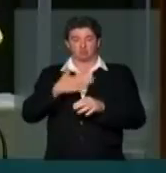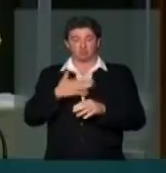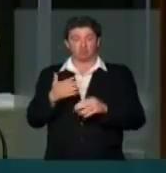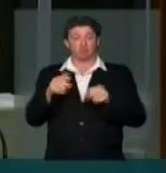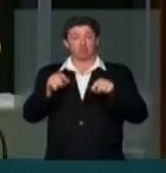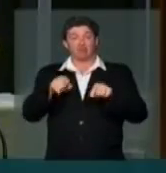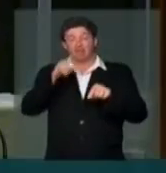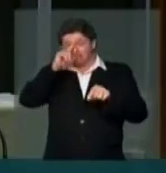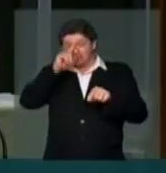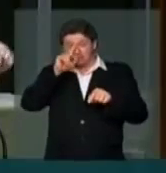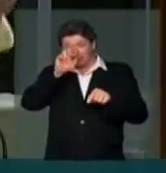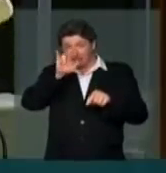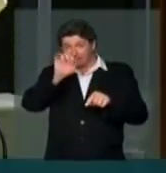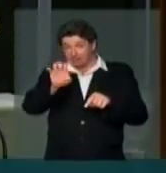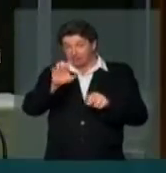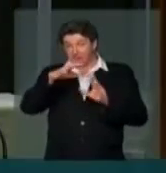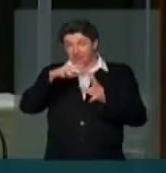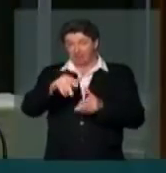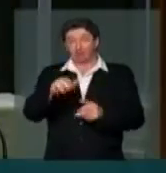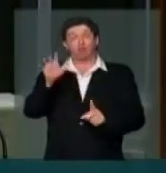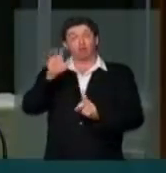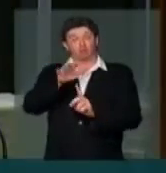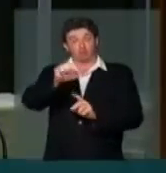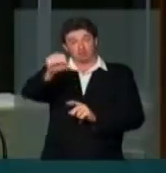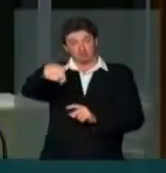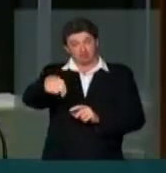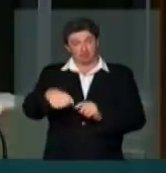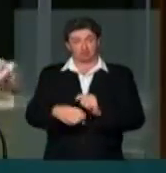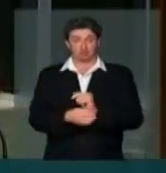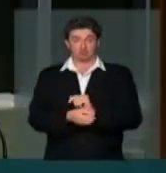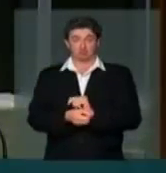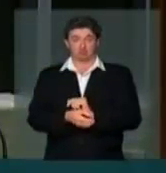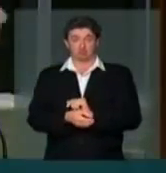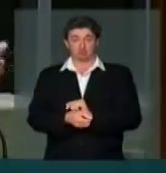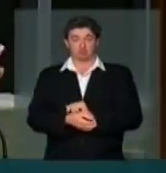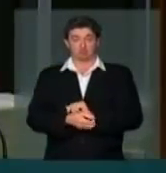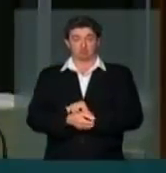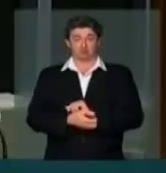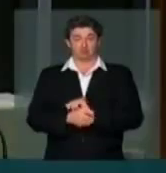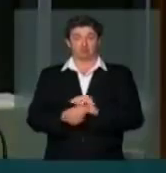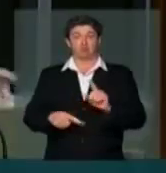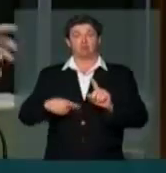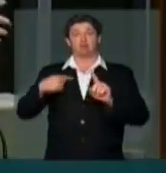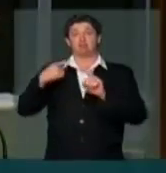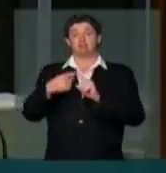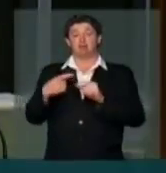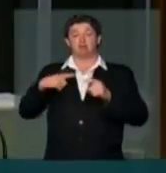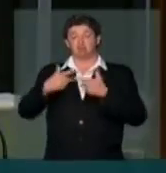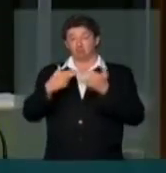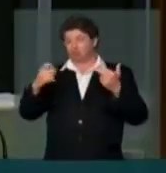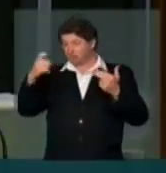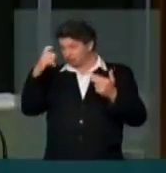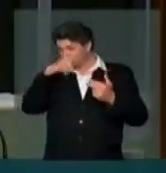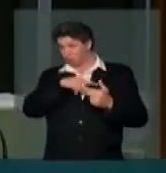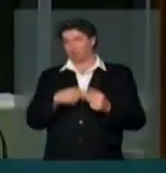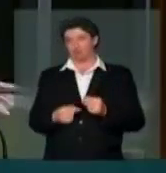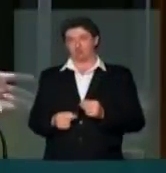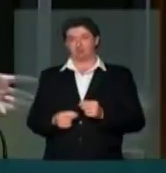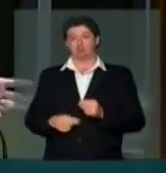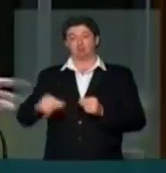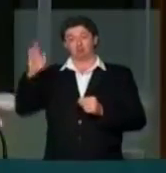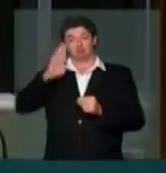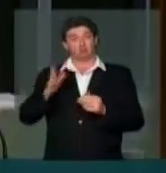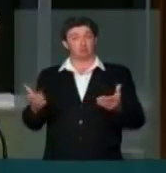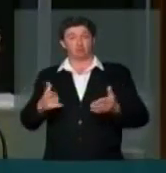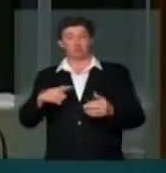Esta crise internacional impacta efetivamente e se associa a ela uma situação de dificuldades que o